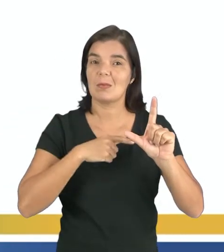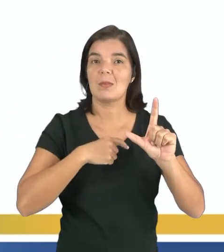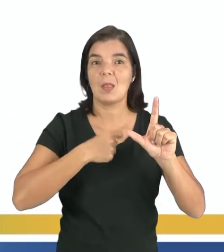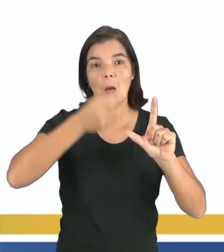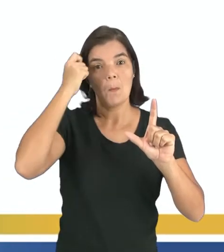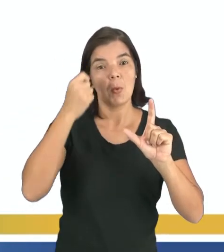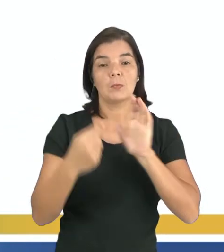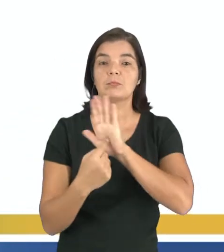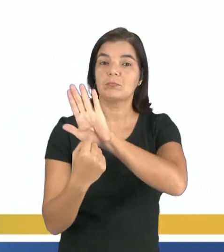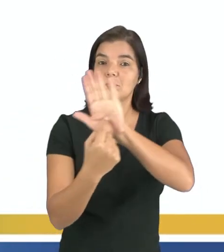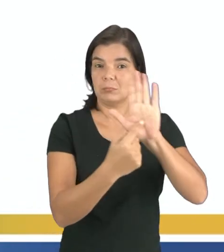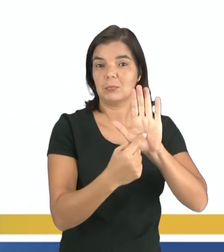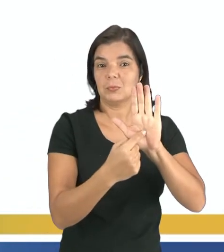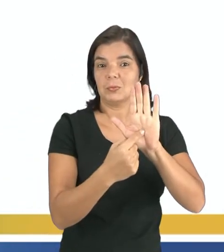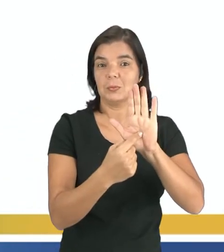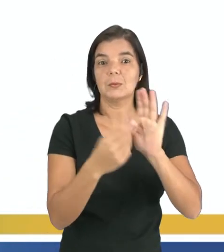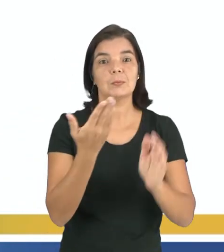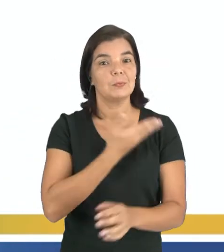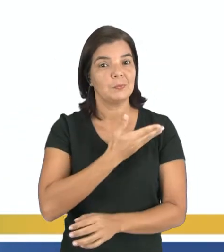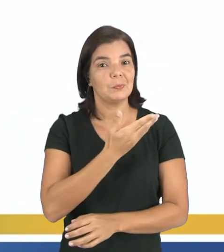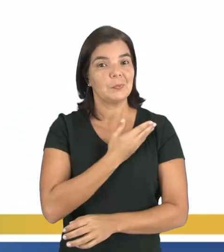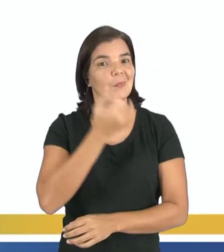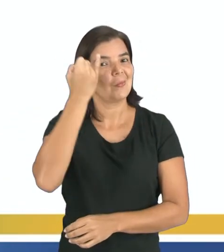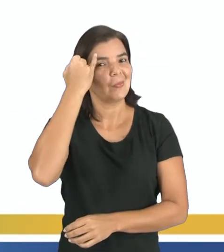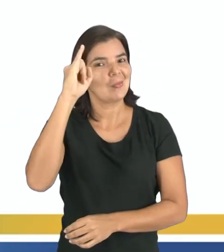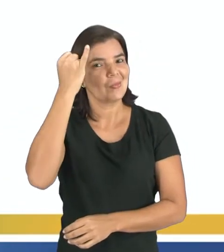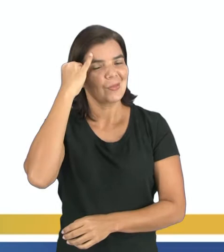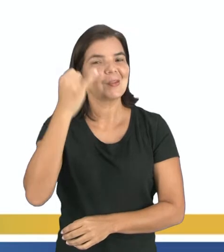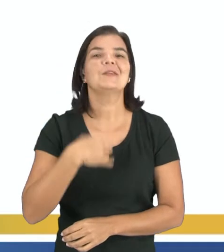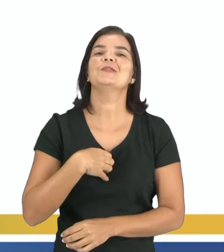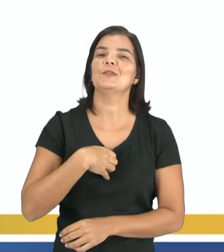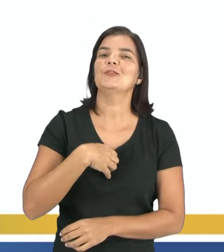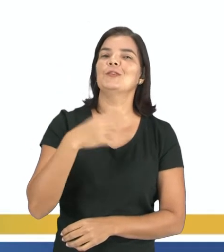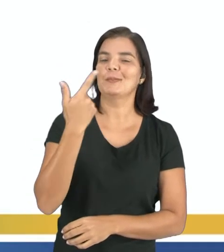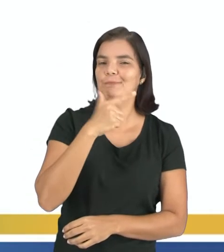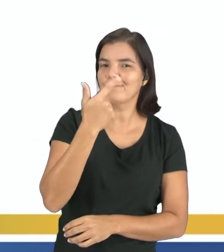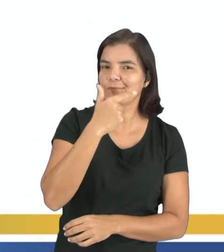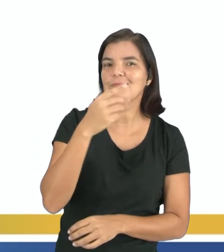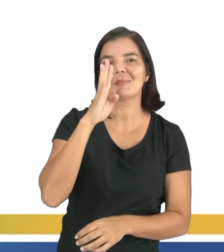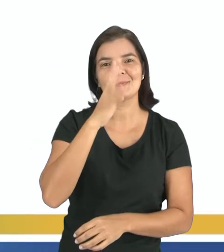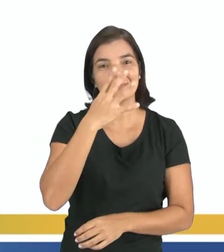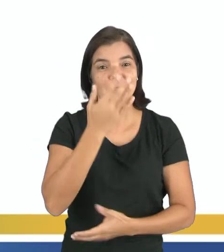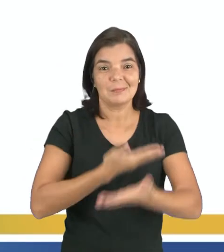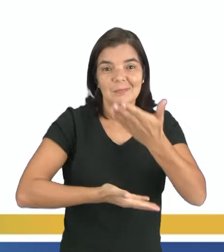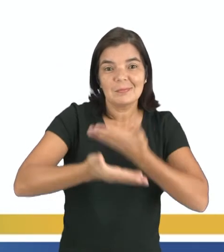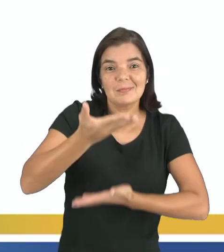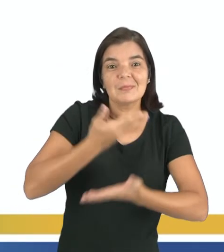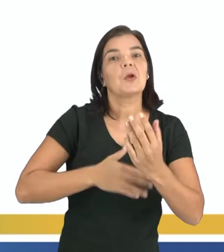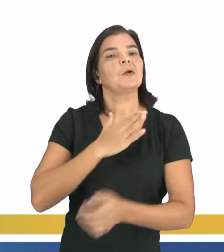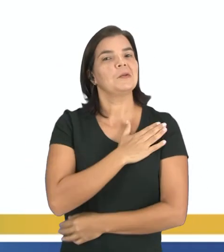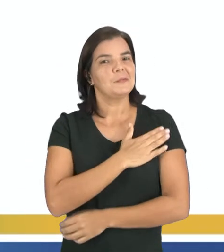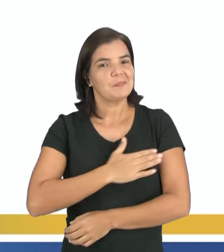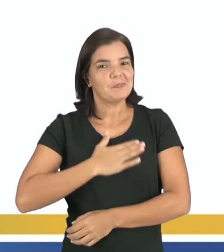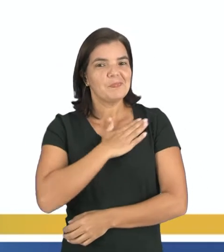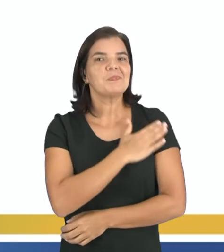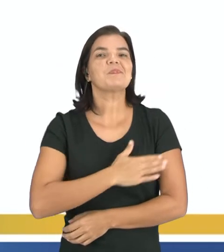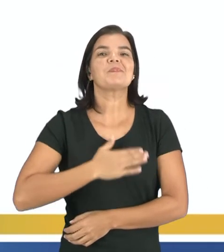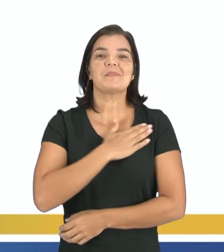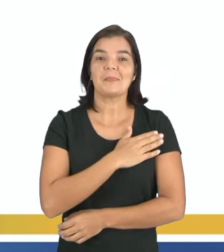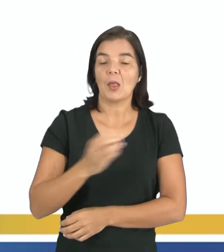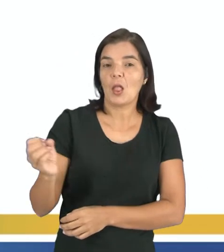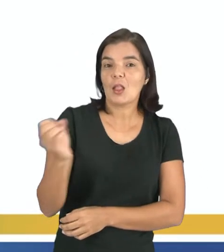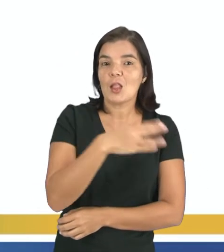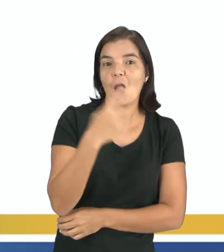Paint, publicou para os amigos. E aí ganhou essa ideia, né, de ironia e de humor. Os amigos compartilharam, gostaram, fizeram